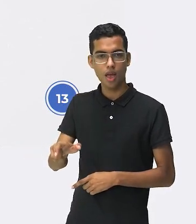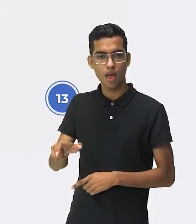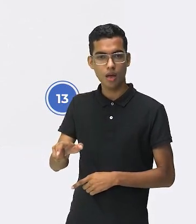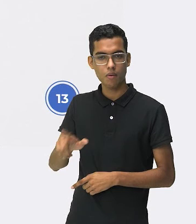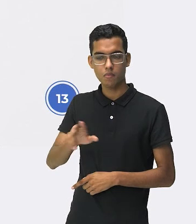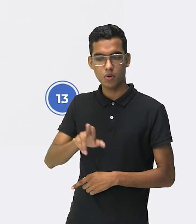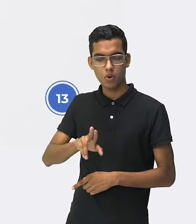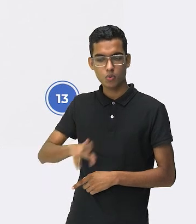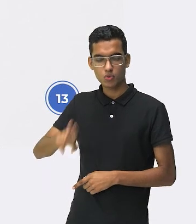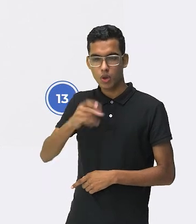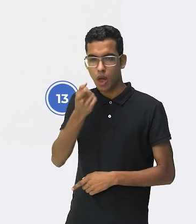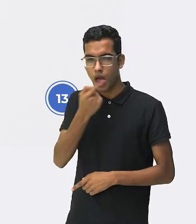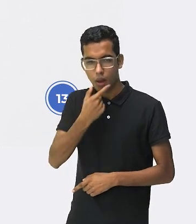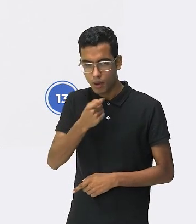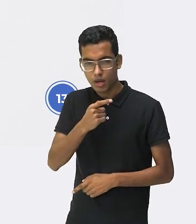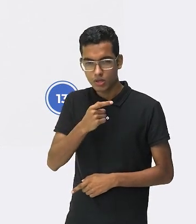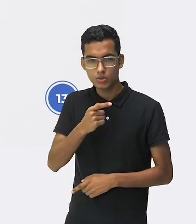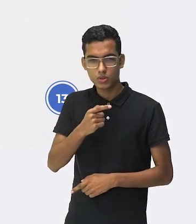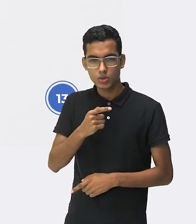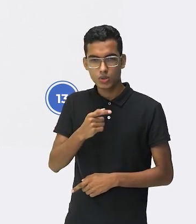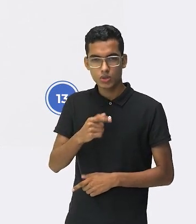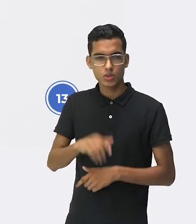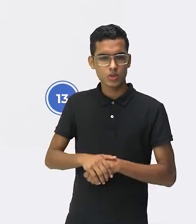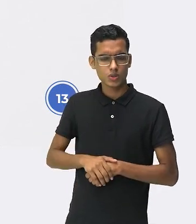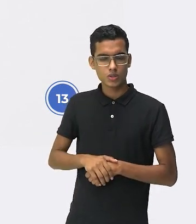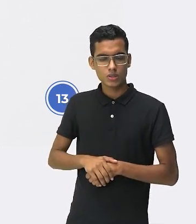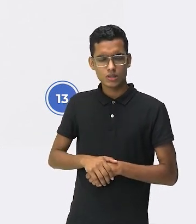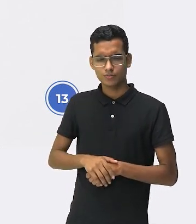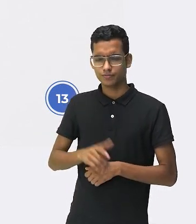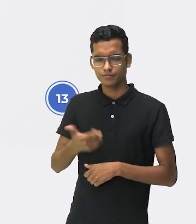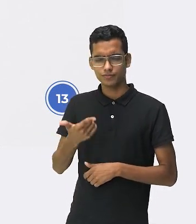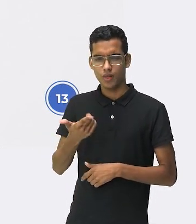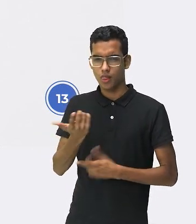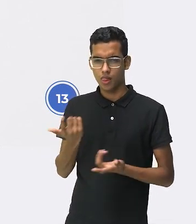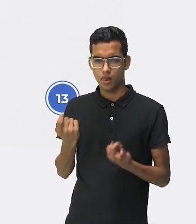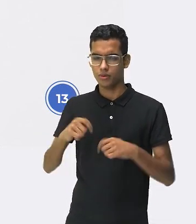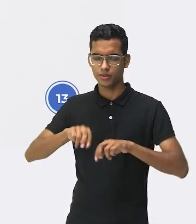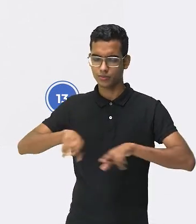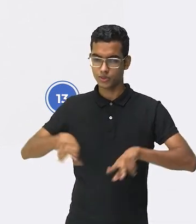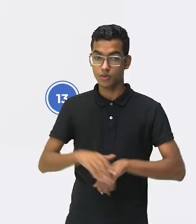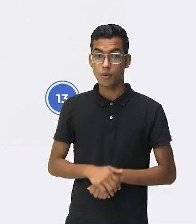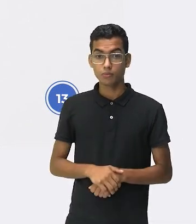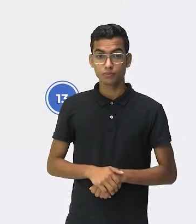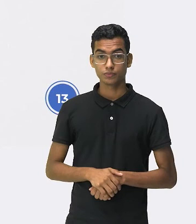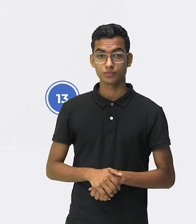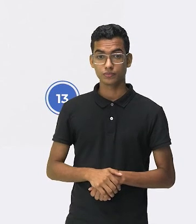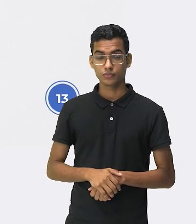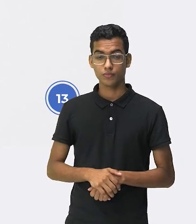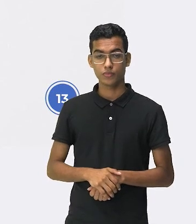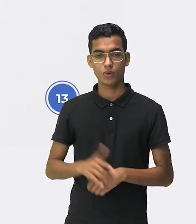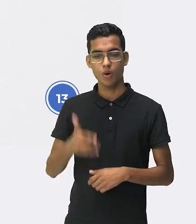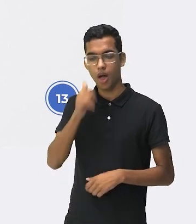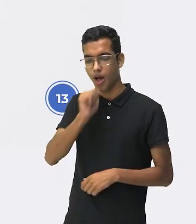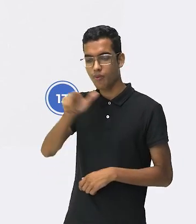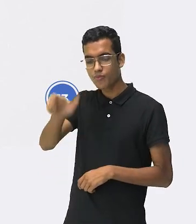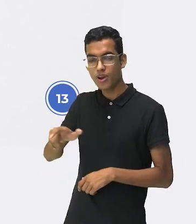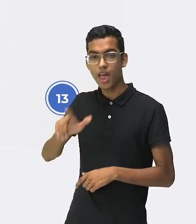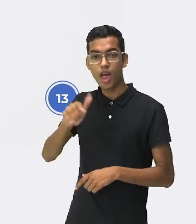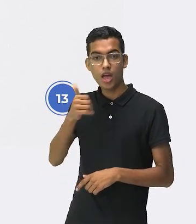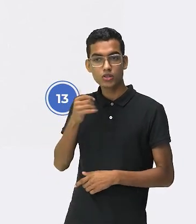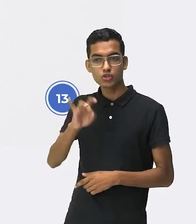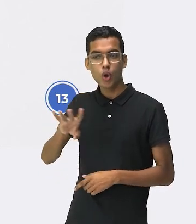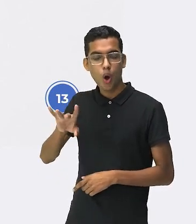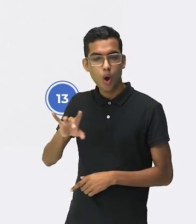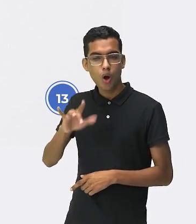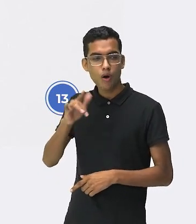a gente for procurar aí as químicas, as físicas, as mulheres que desenvolveram tudo isso, elas ganharam reconhecimento muito depois,